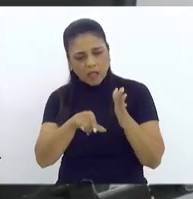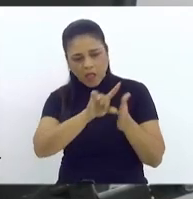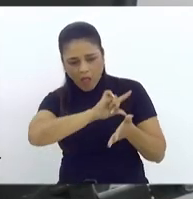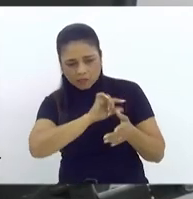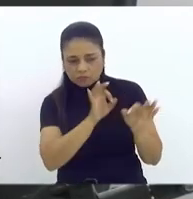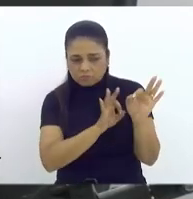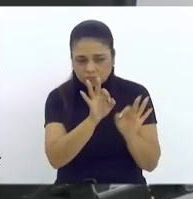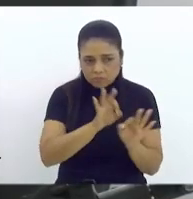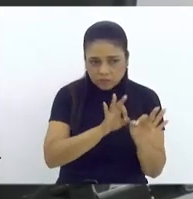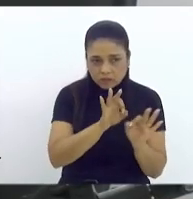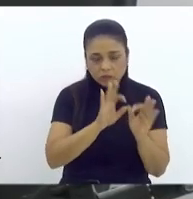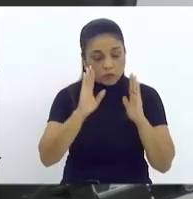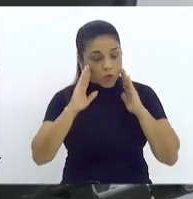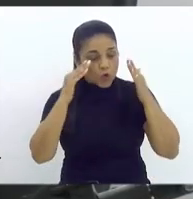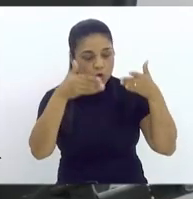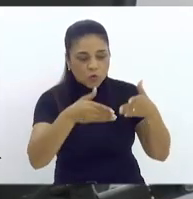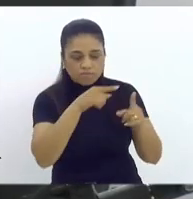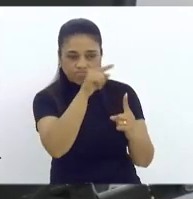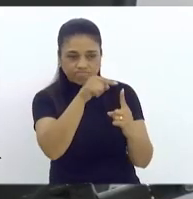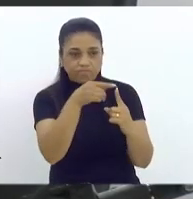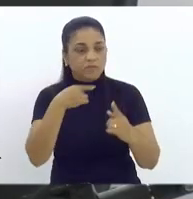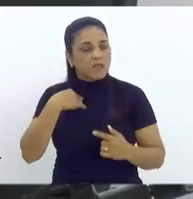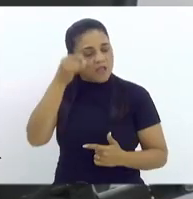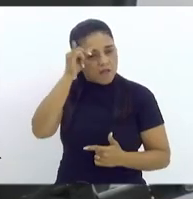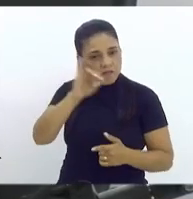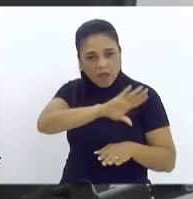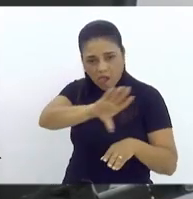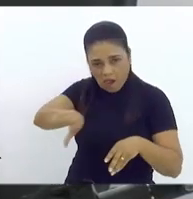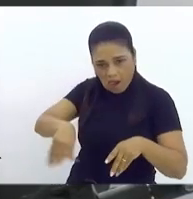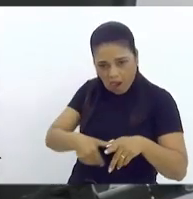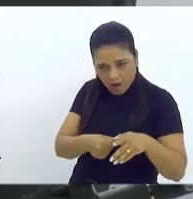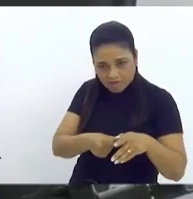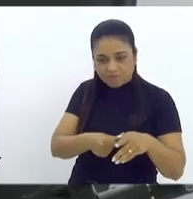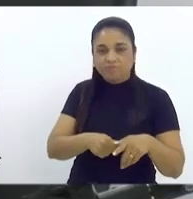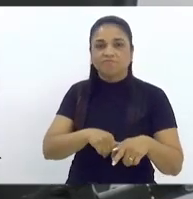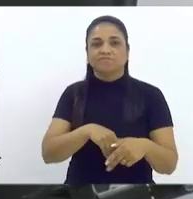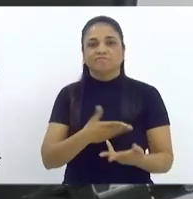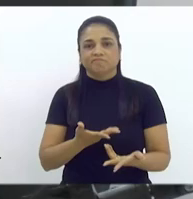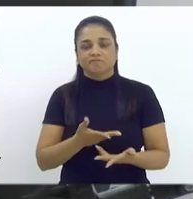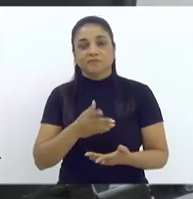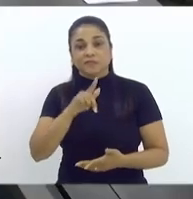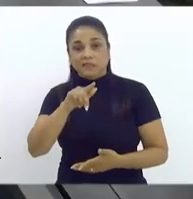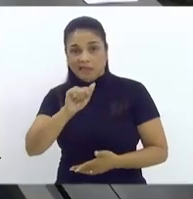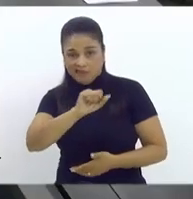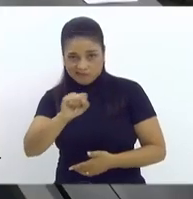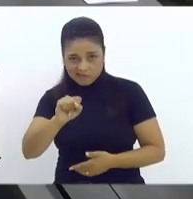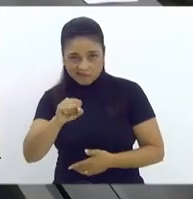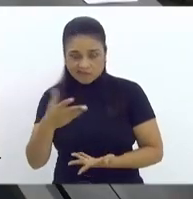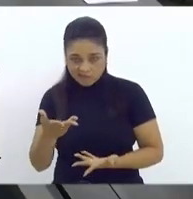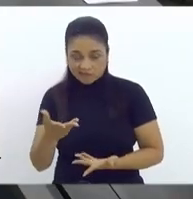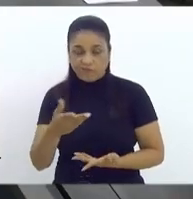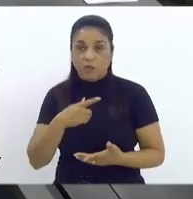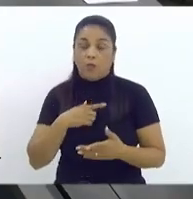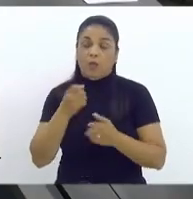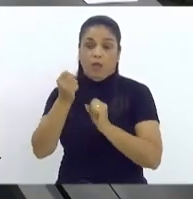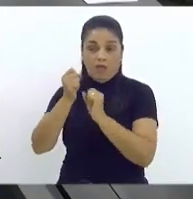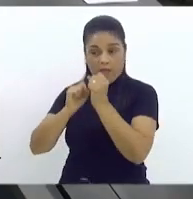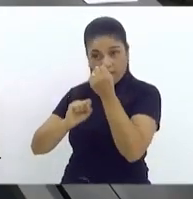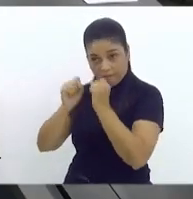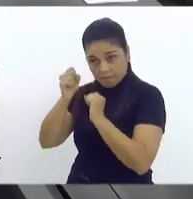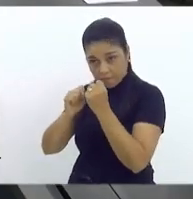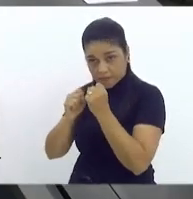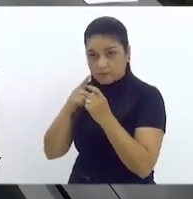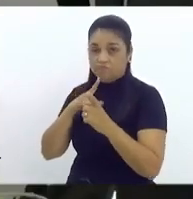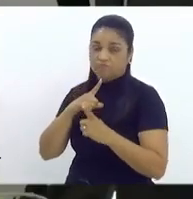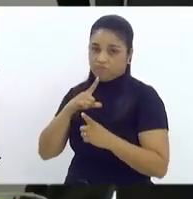mais específico nesse sentido de coibir furto e fraude no fornecimento de gás? A companhia, ela sempre que ela